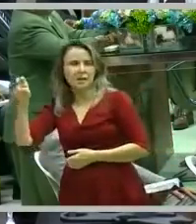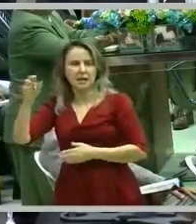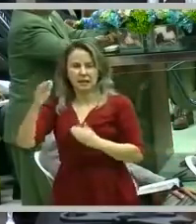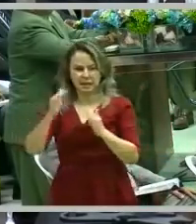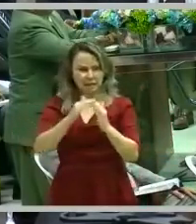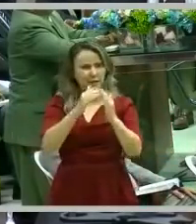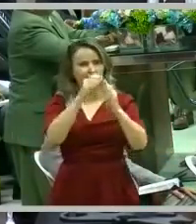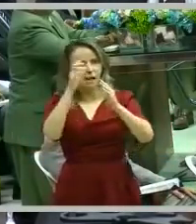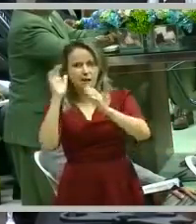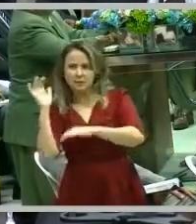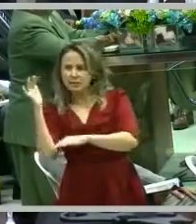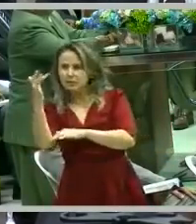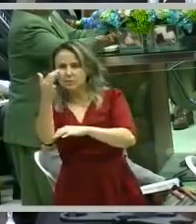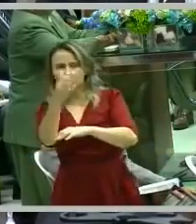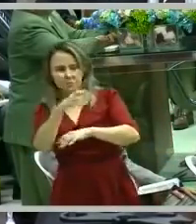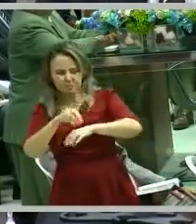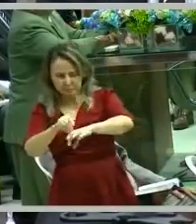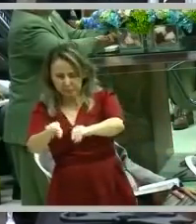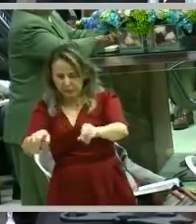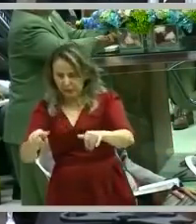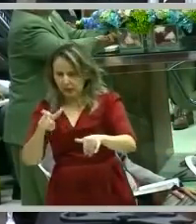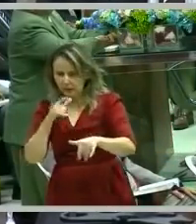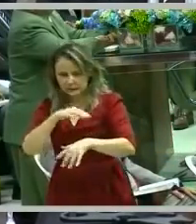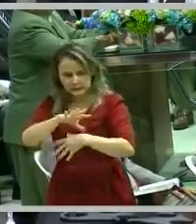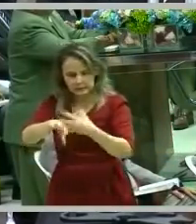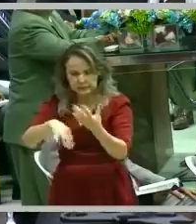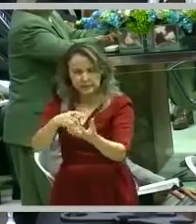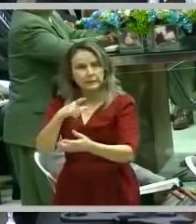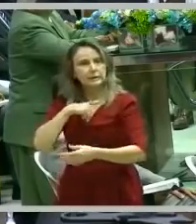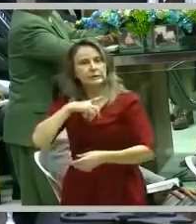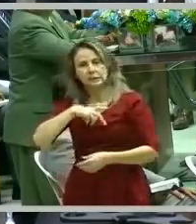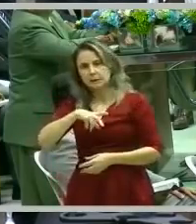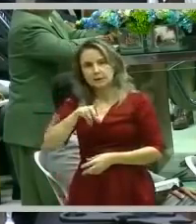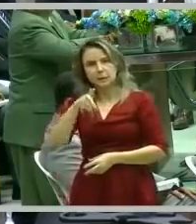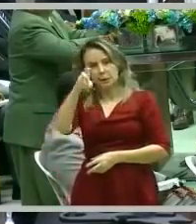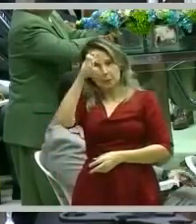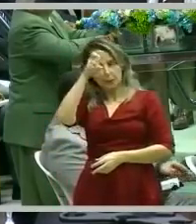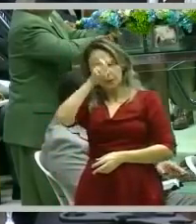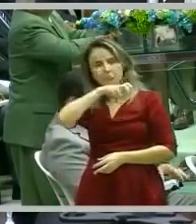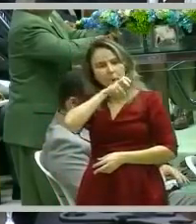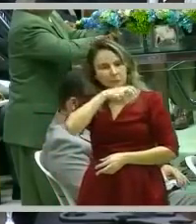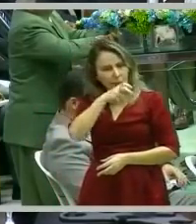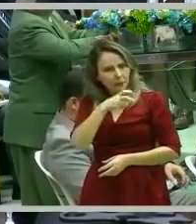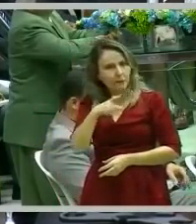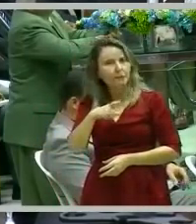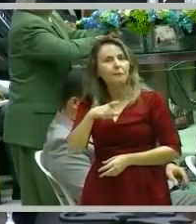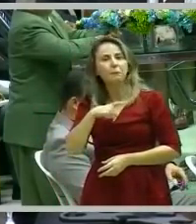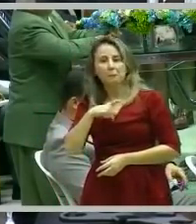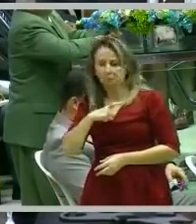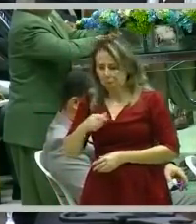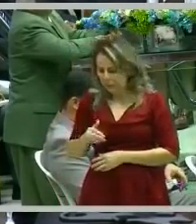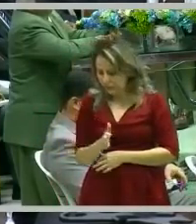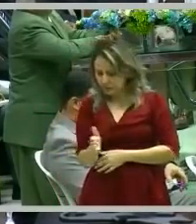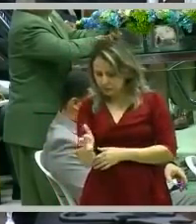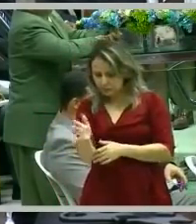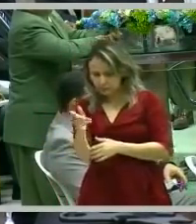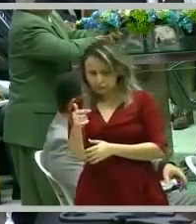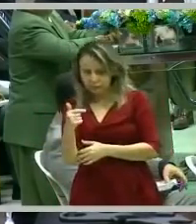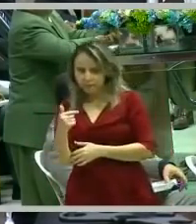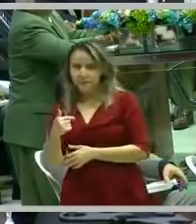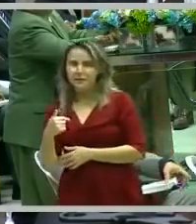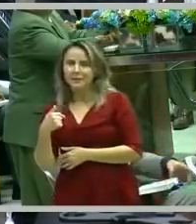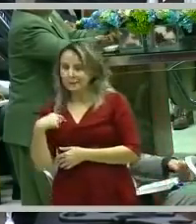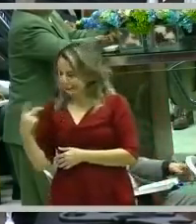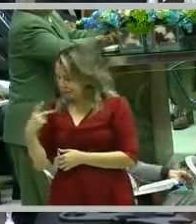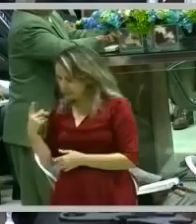lama. Naquele tempo ainda tinha cobra, ainda tinha caninana, ainda tinha aquela pico de jaca. E a gente dizia, se ela vier, irmão